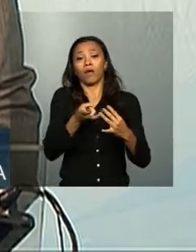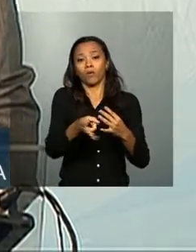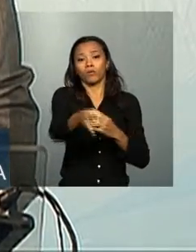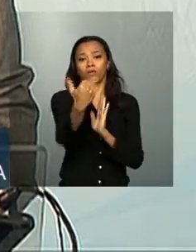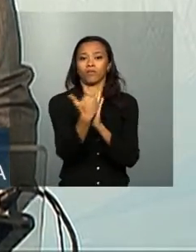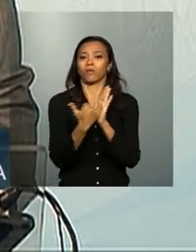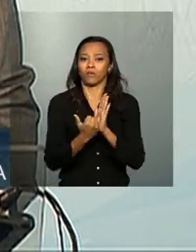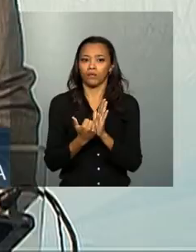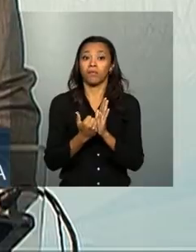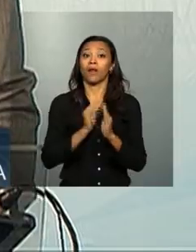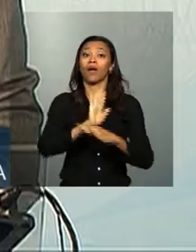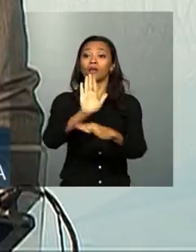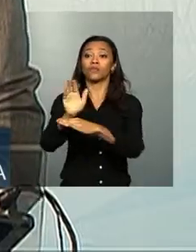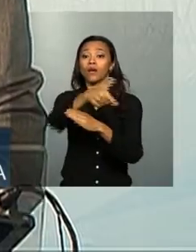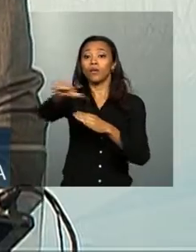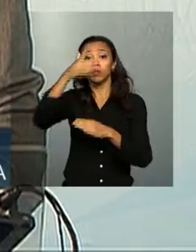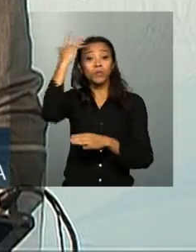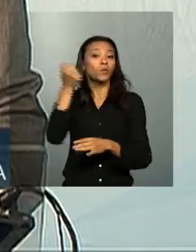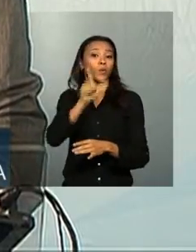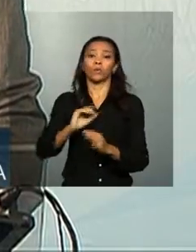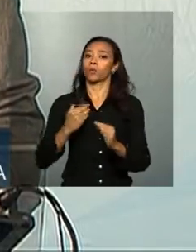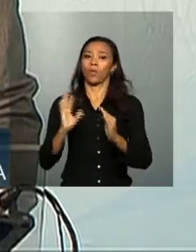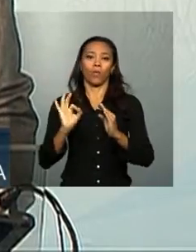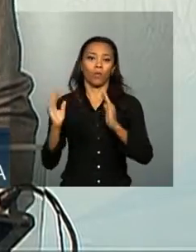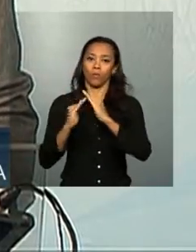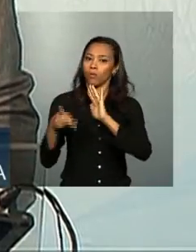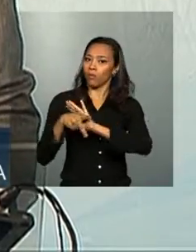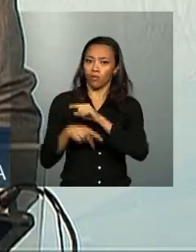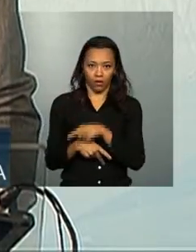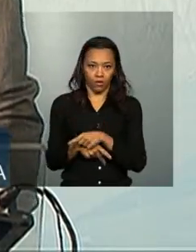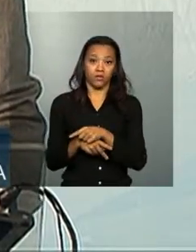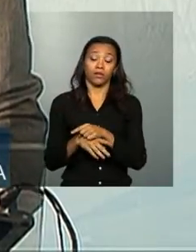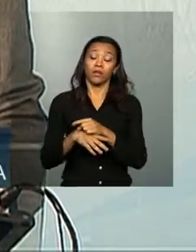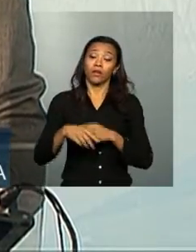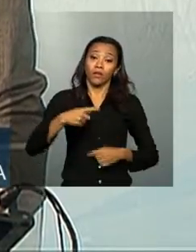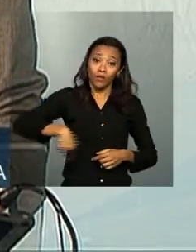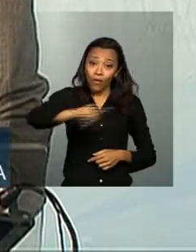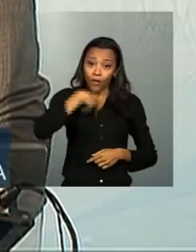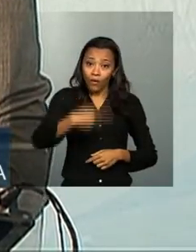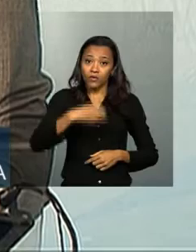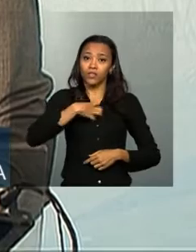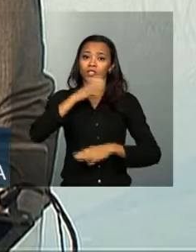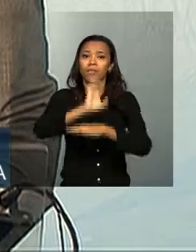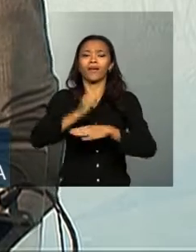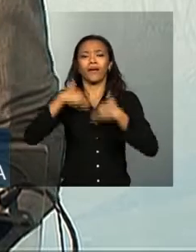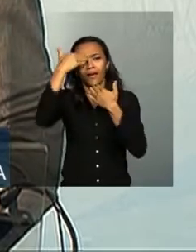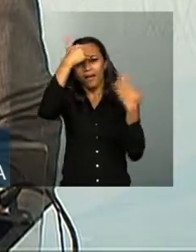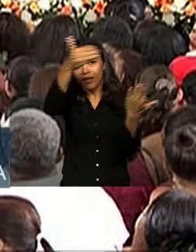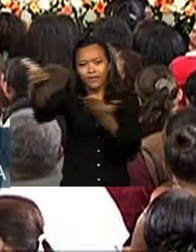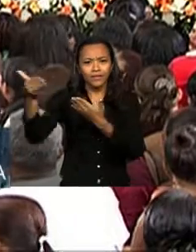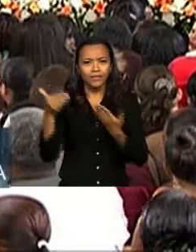porque o povo baiano e o povo brasileiro é agradecido todos os dias ao ex-presidente Lula e